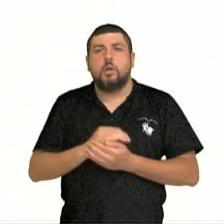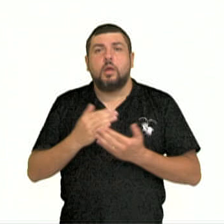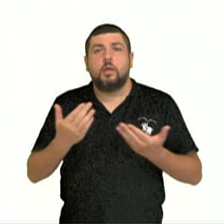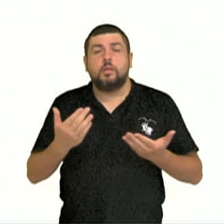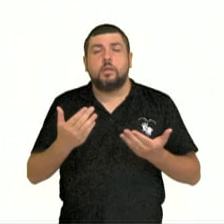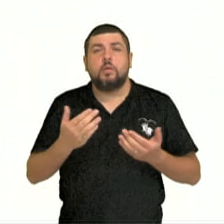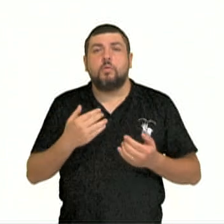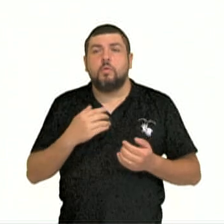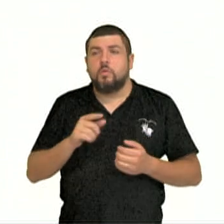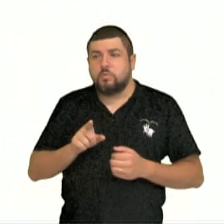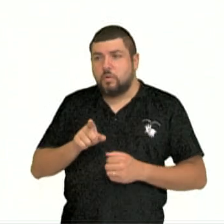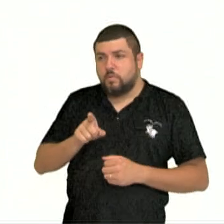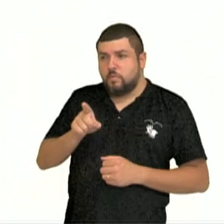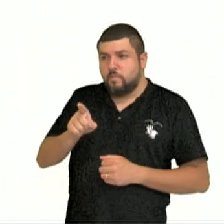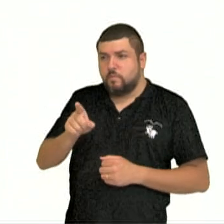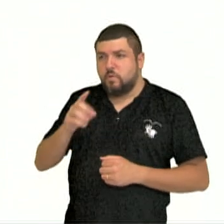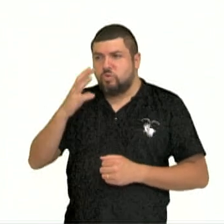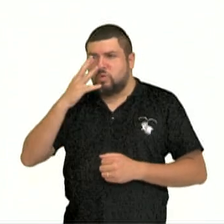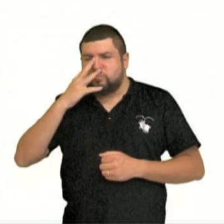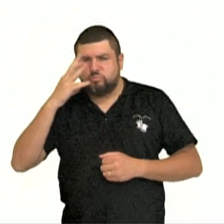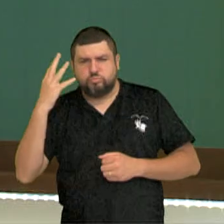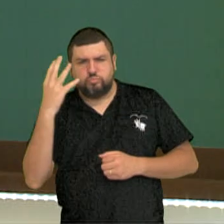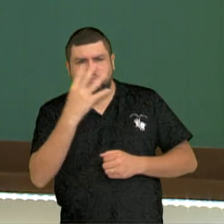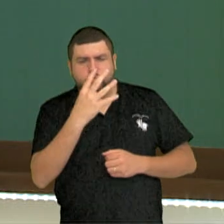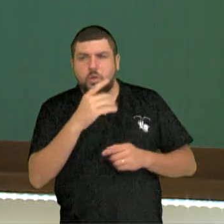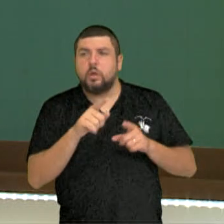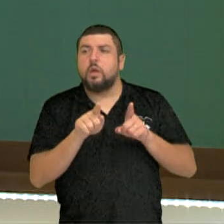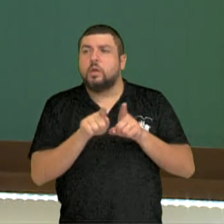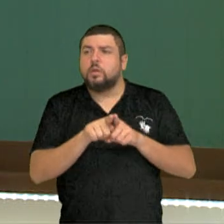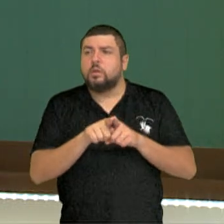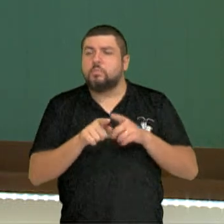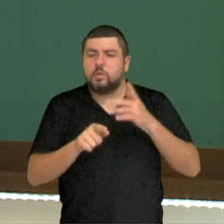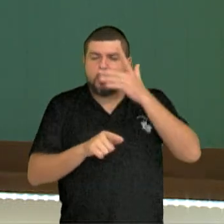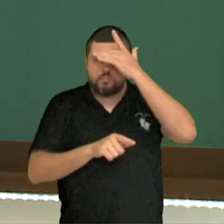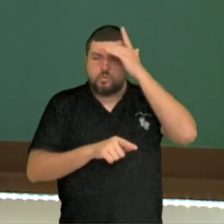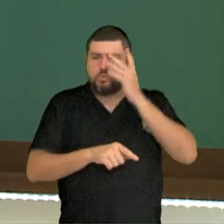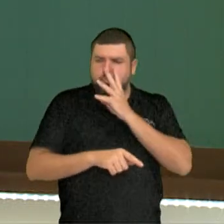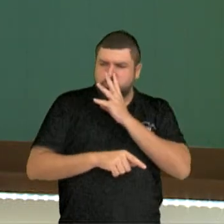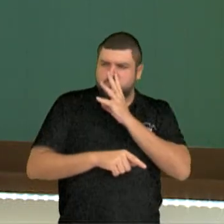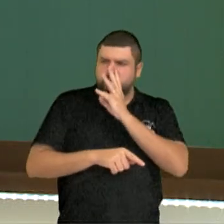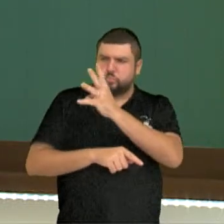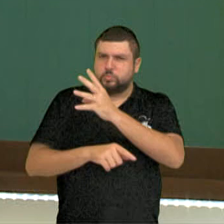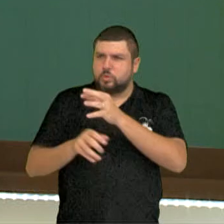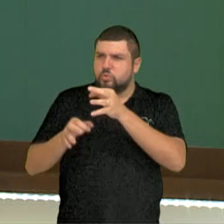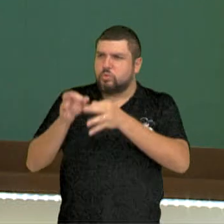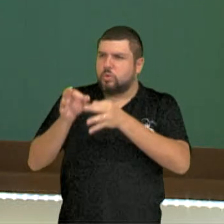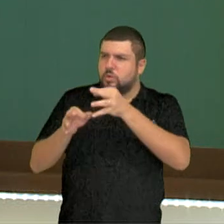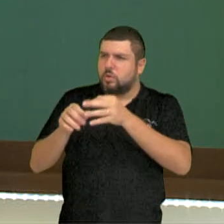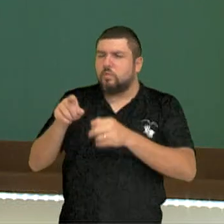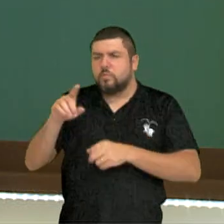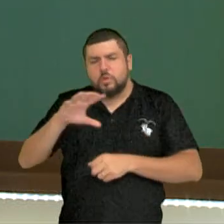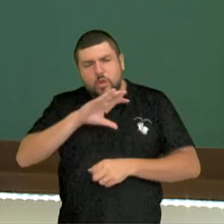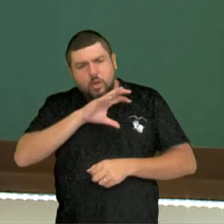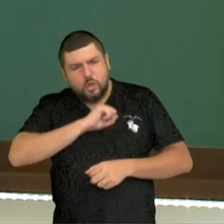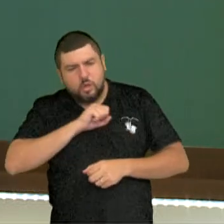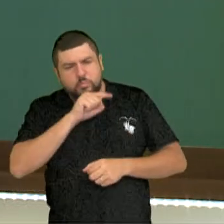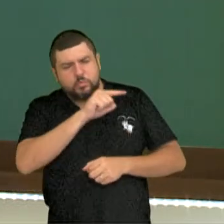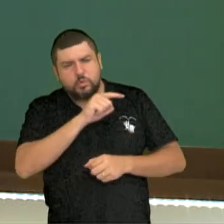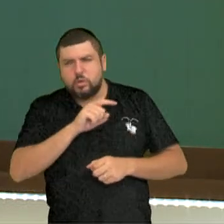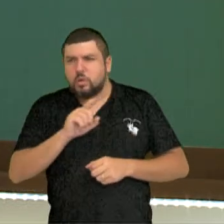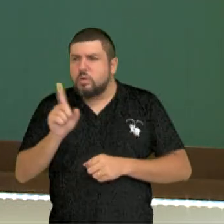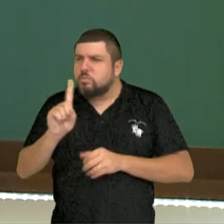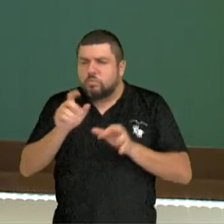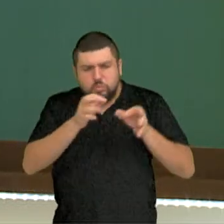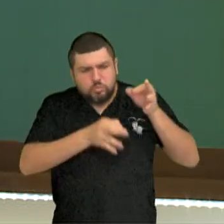seus dedos, alguém está julgando você. Ame o seu irmão, ou seja, não julgue,